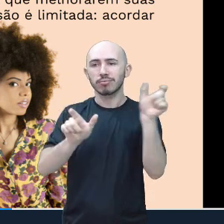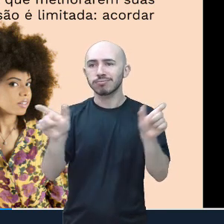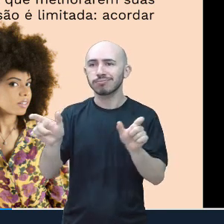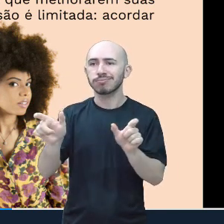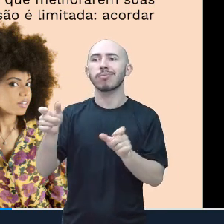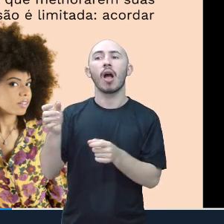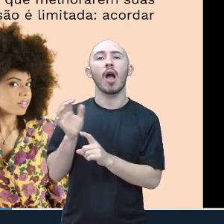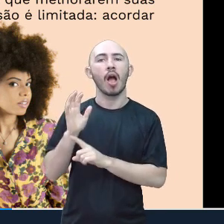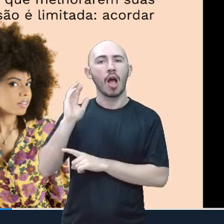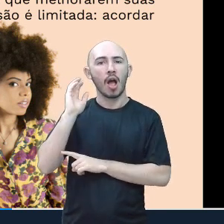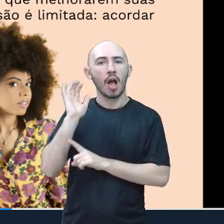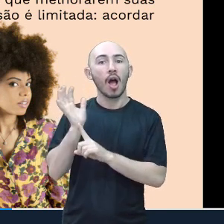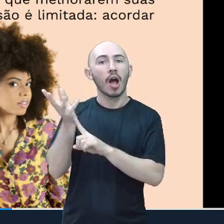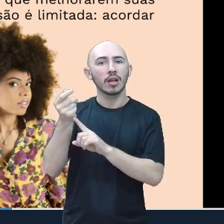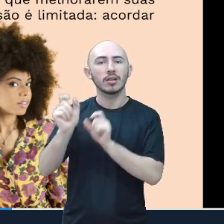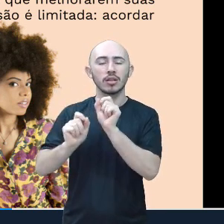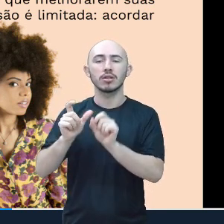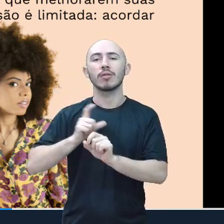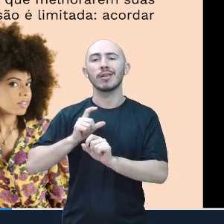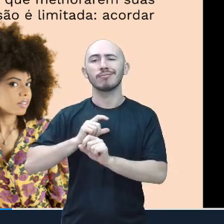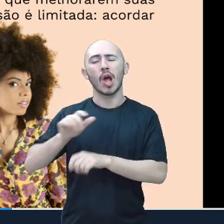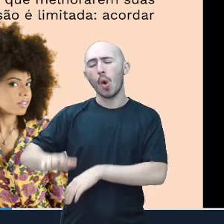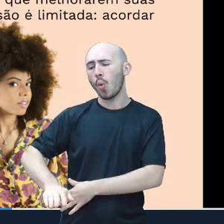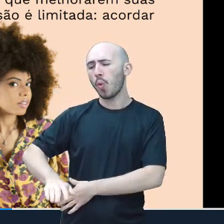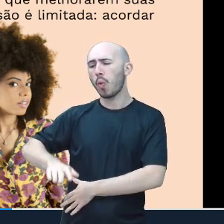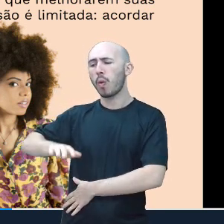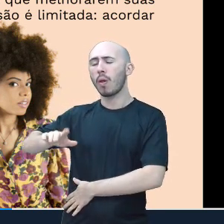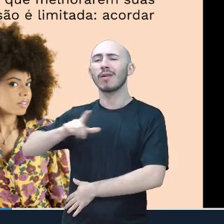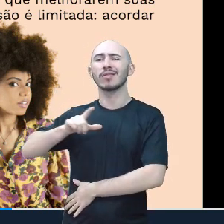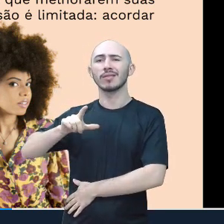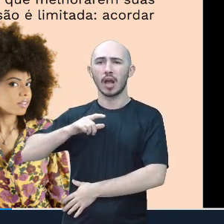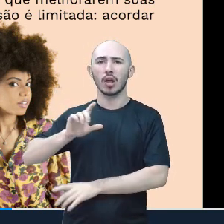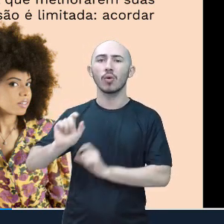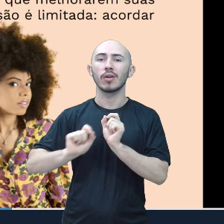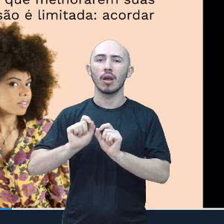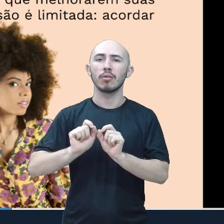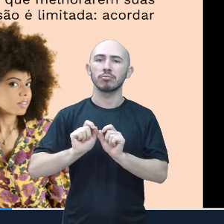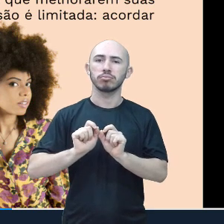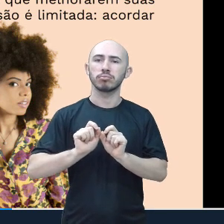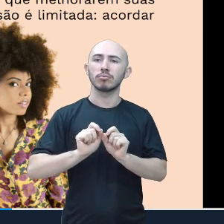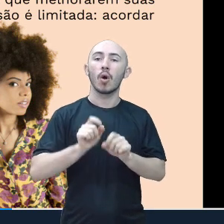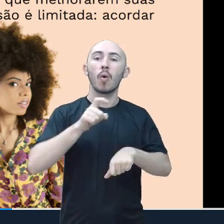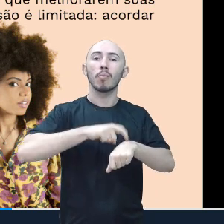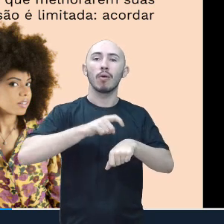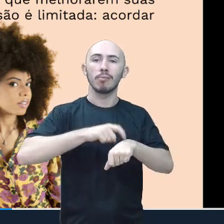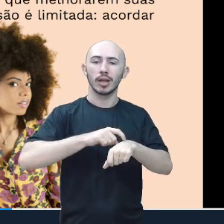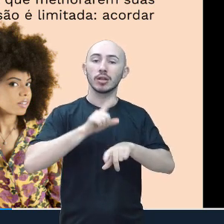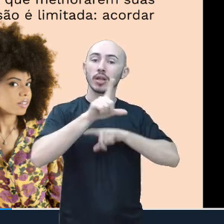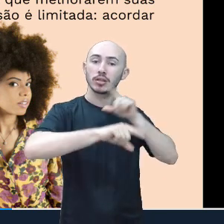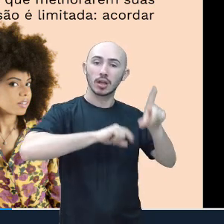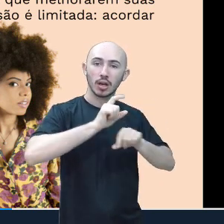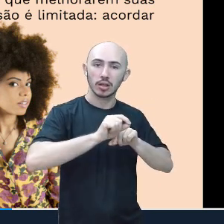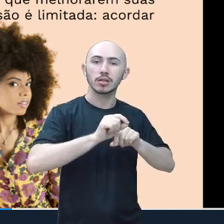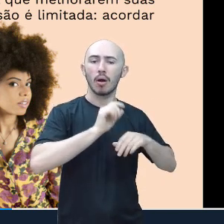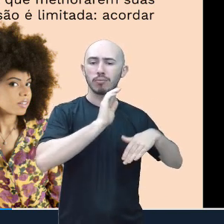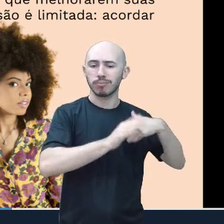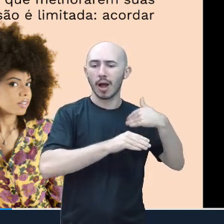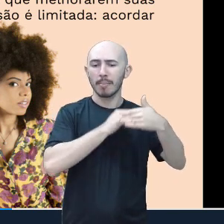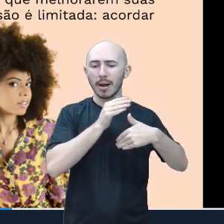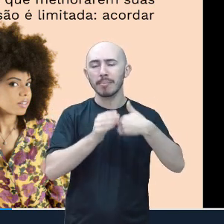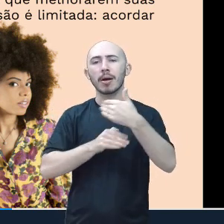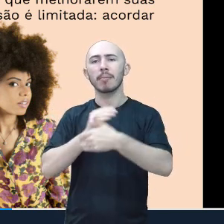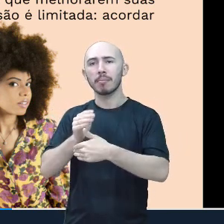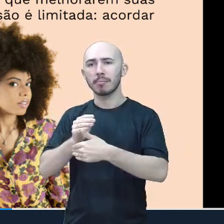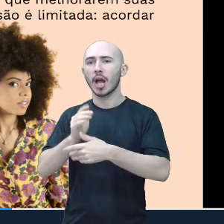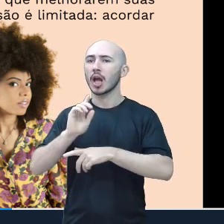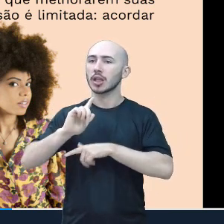muito cedo. Tem as audições, né? Que aí é uma seleção, é uma prova, né? É um processo tradicional para